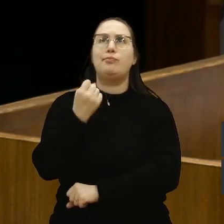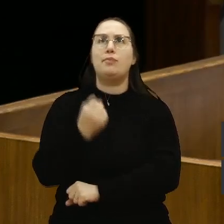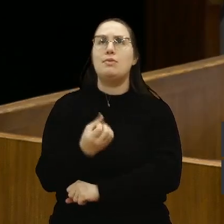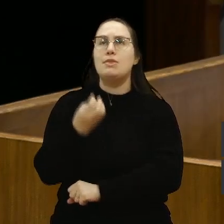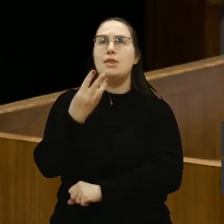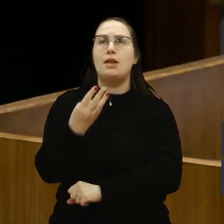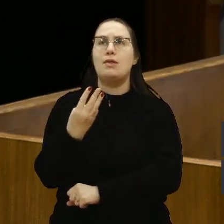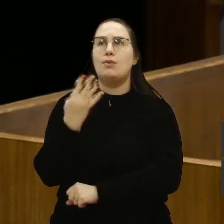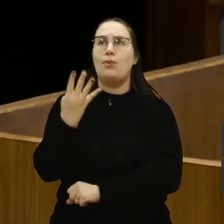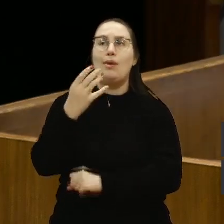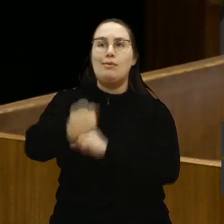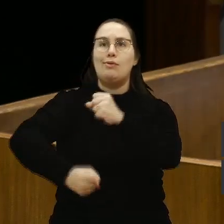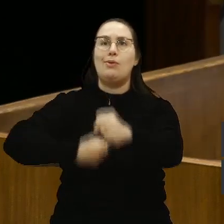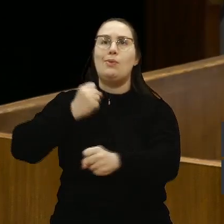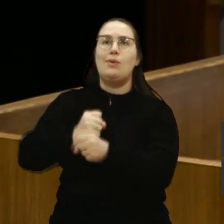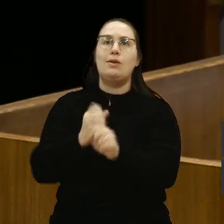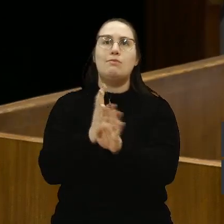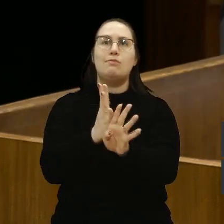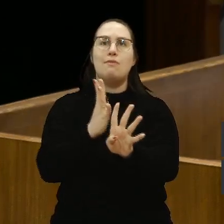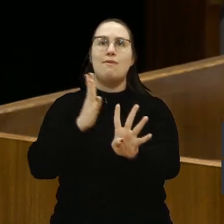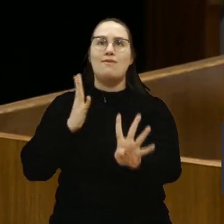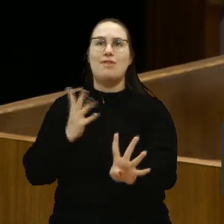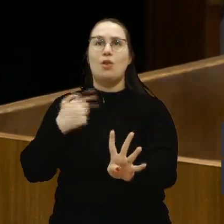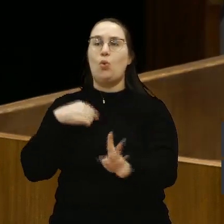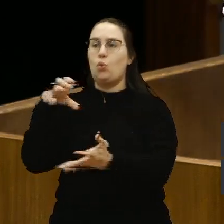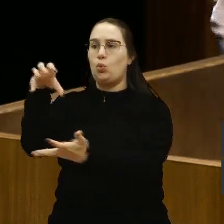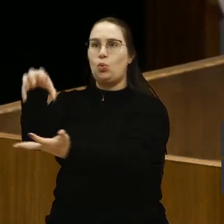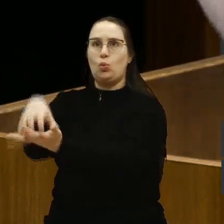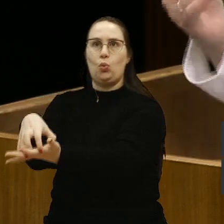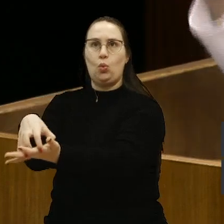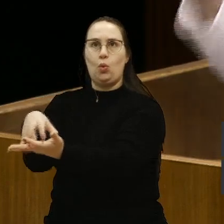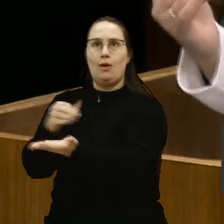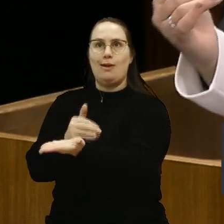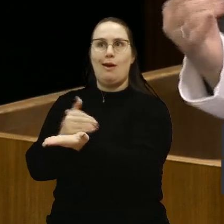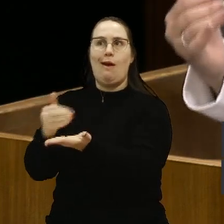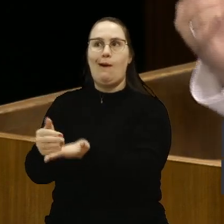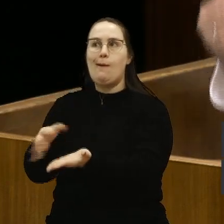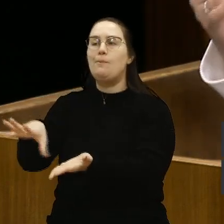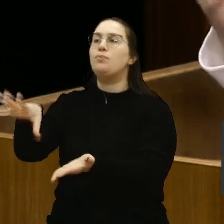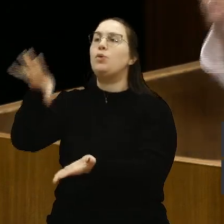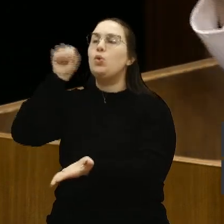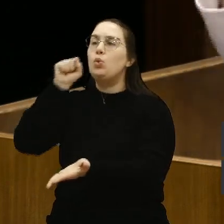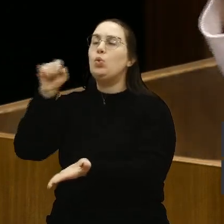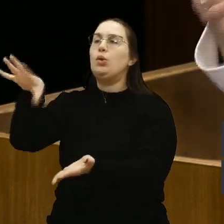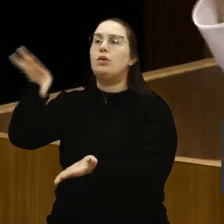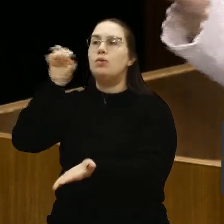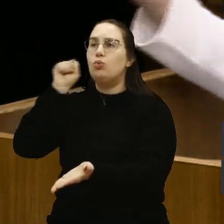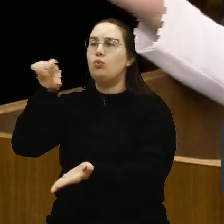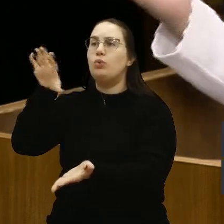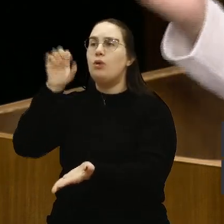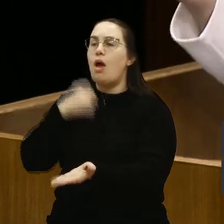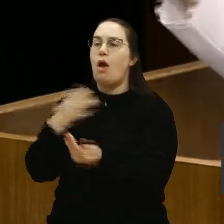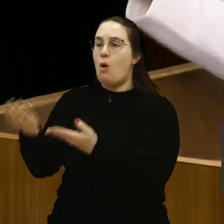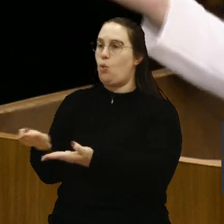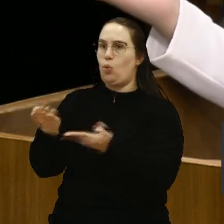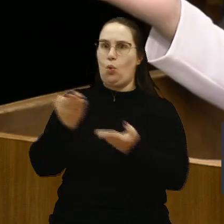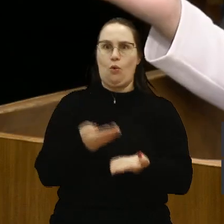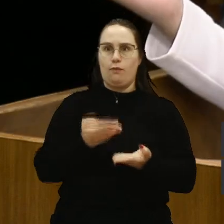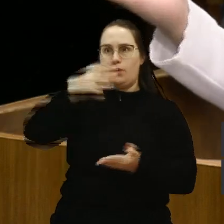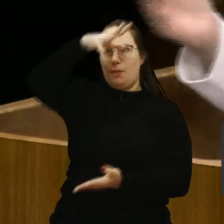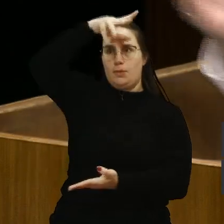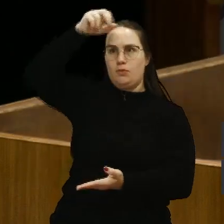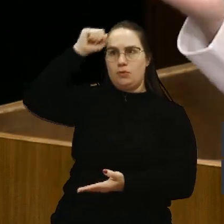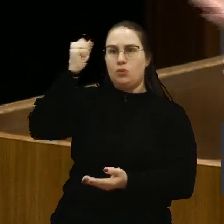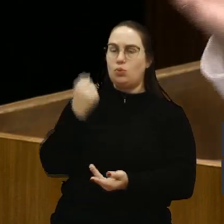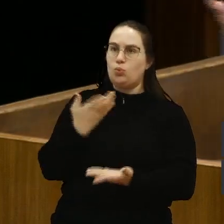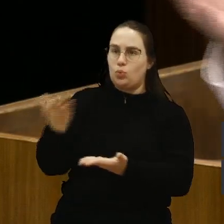4 anos numa fila. Então, o que a gente fez no nosso gabinete? A partir da escuta ativa, que eu convidaria a prefeitura a fazer uma escuta ativa com as